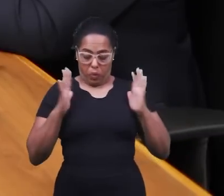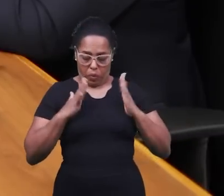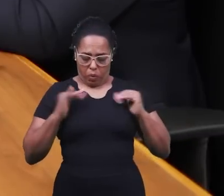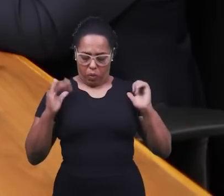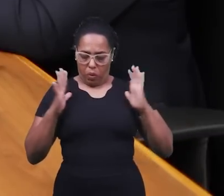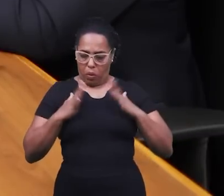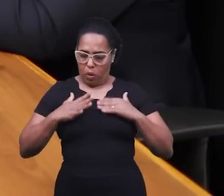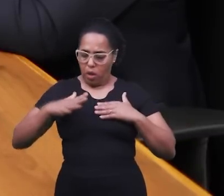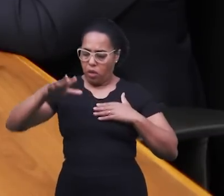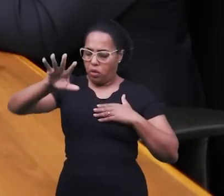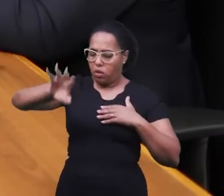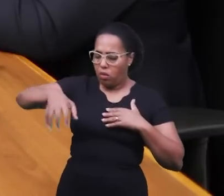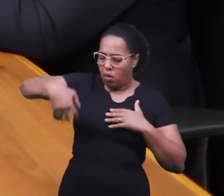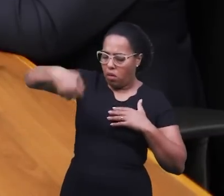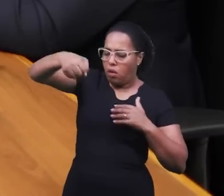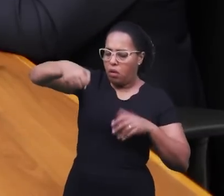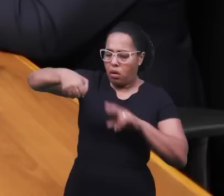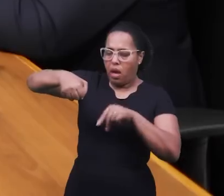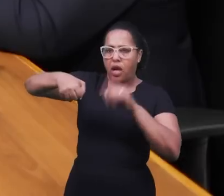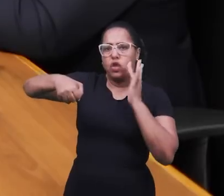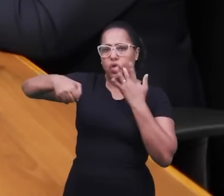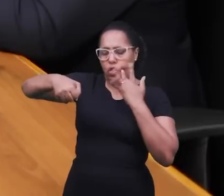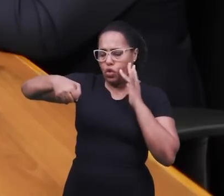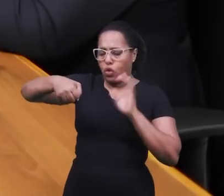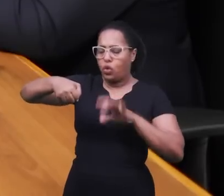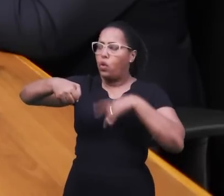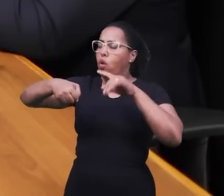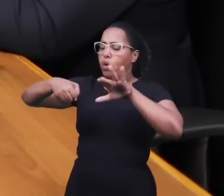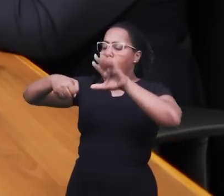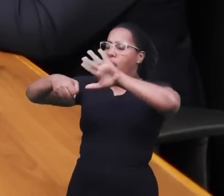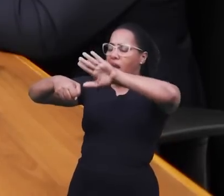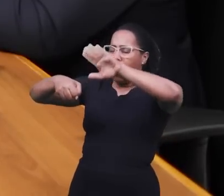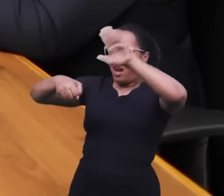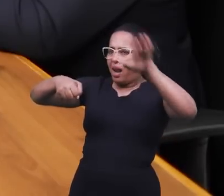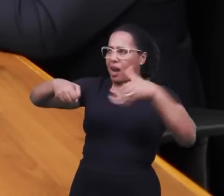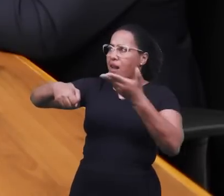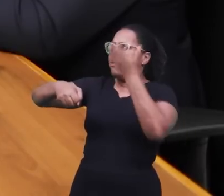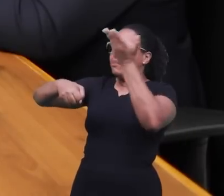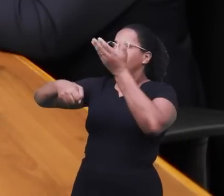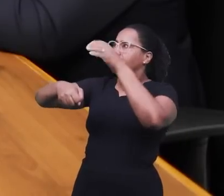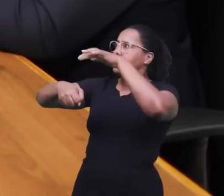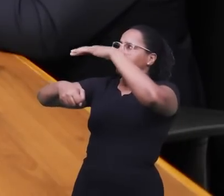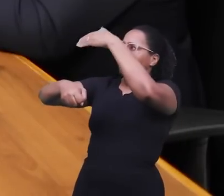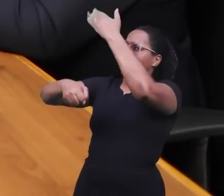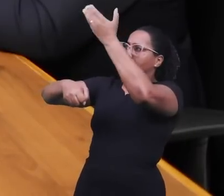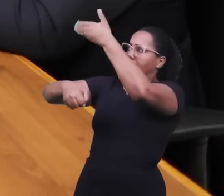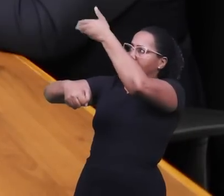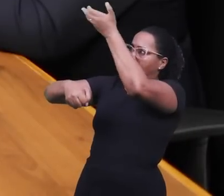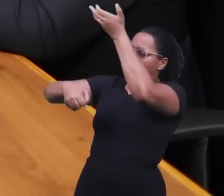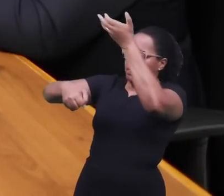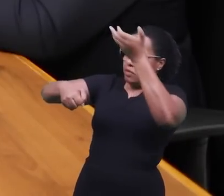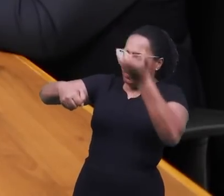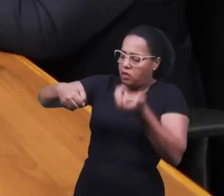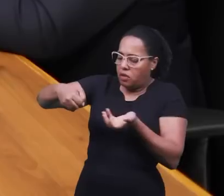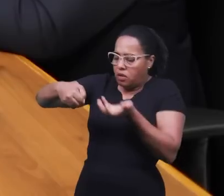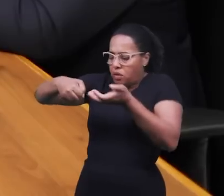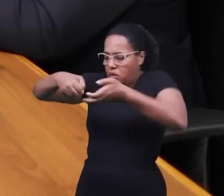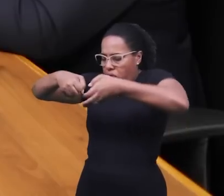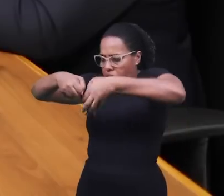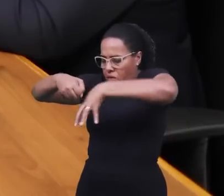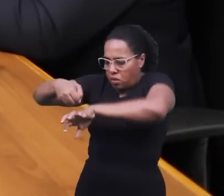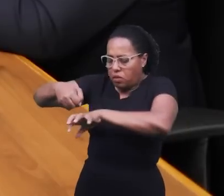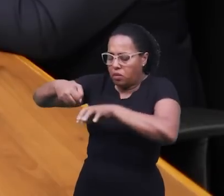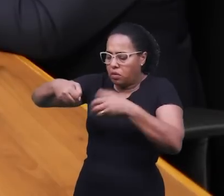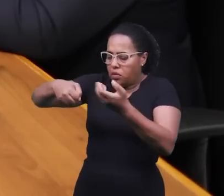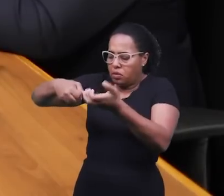toma esse incenso, esse incensário de ouro, ele enche do fogo do altar, lá ele recebe lá as orações, enche do fogo